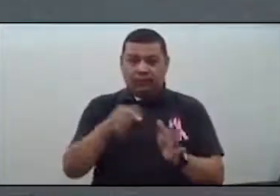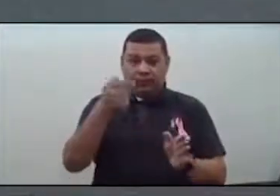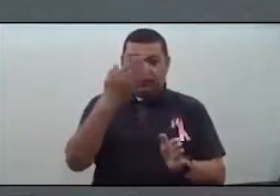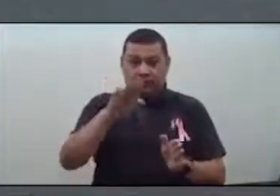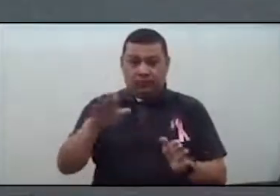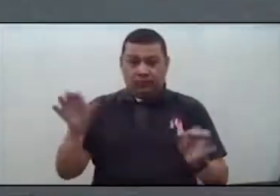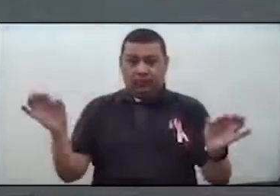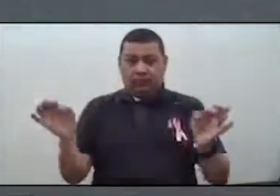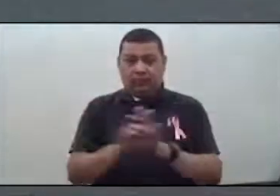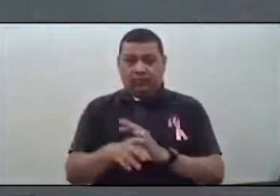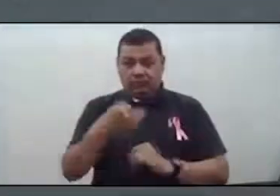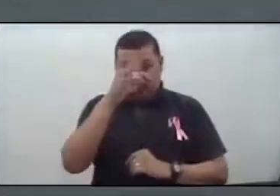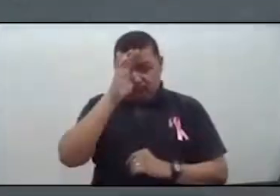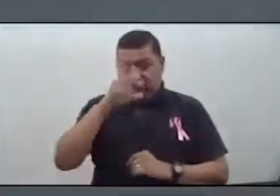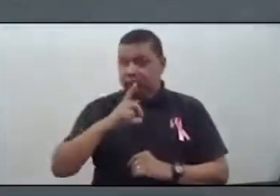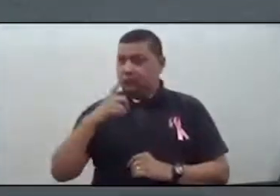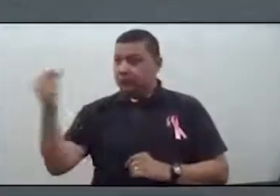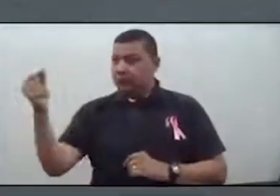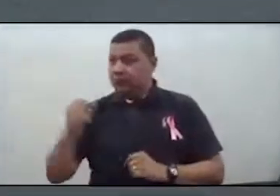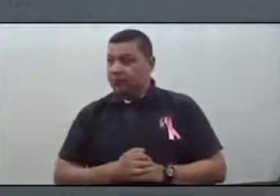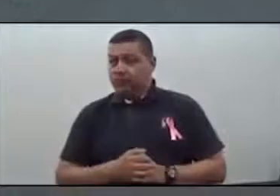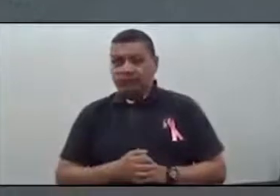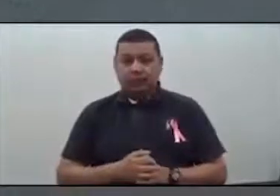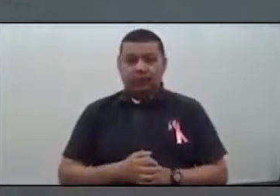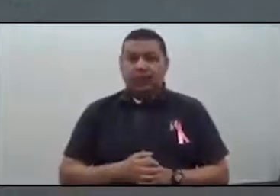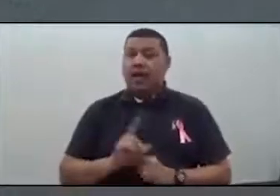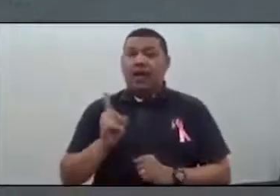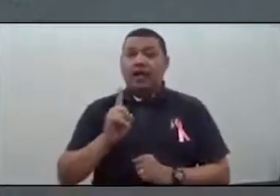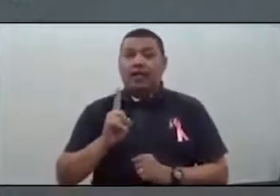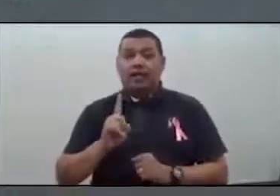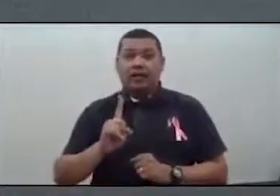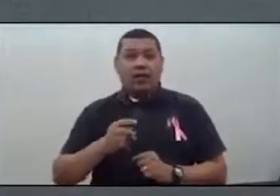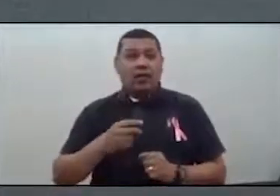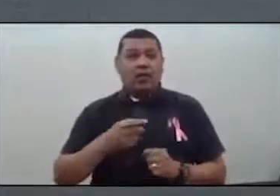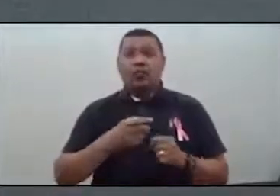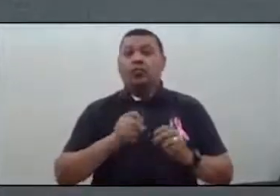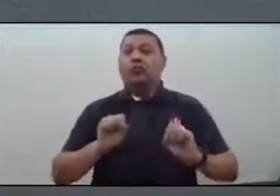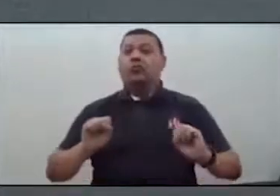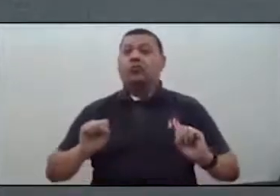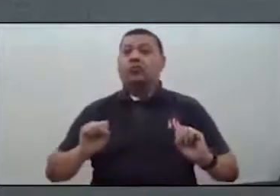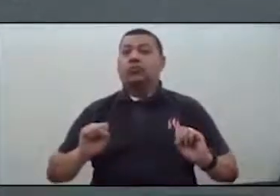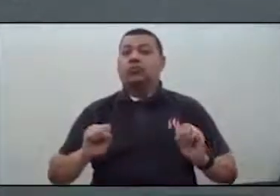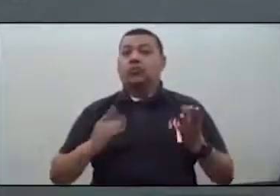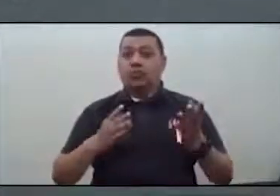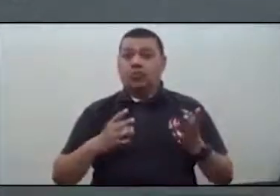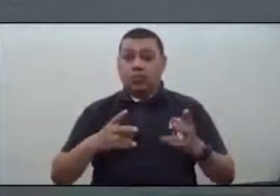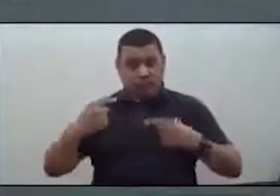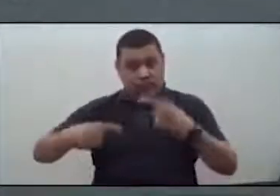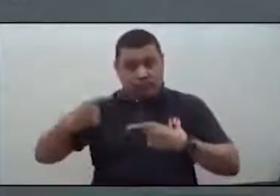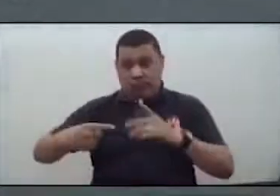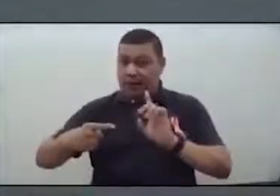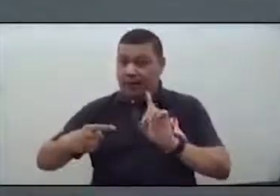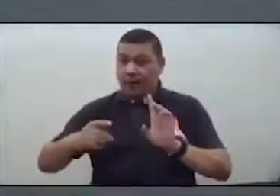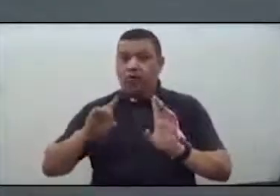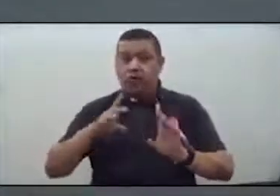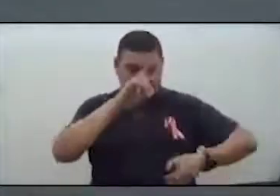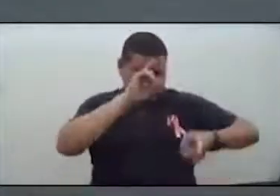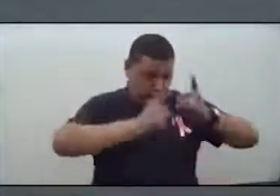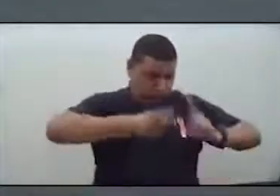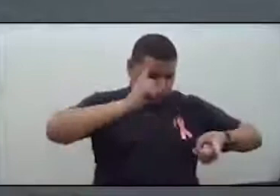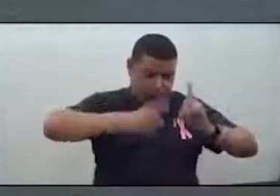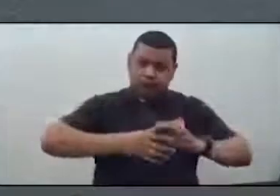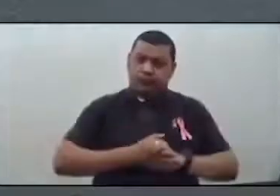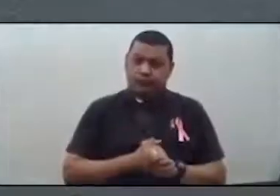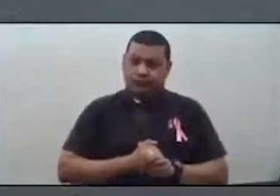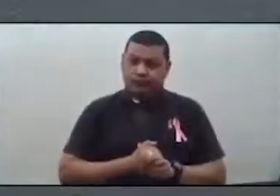todas as palestras, não foi um evento político, foi um evento técnico, então as falas das autoridades foram mínimas, né, o essencial mesmo